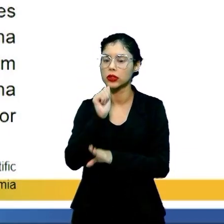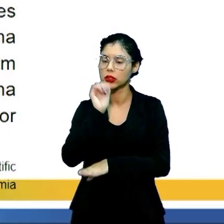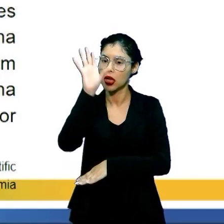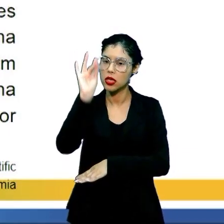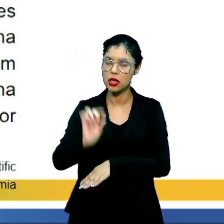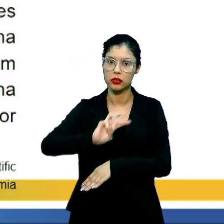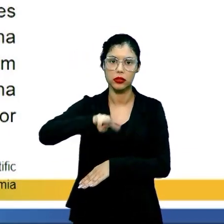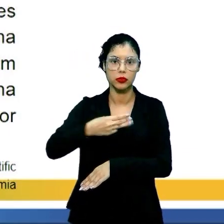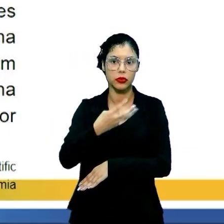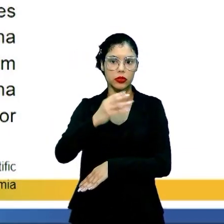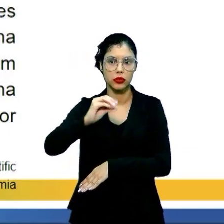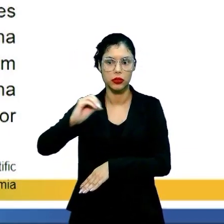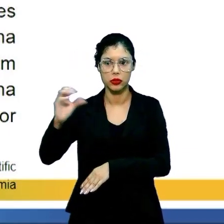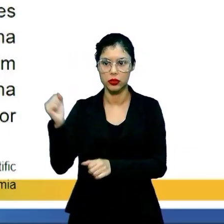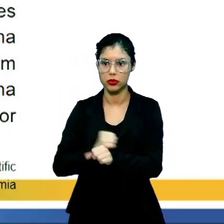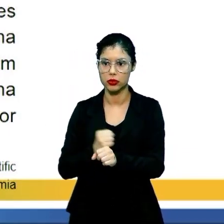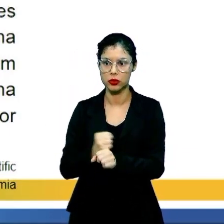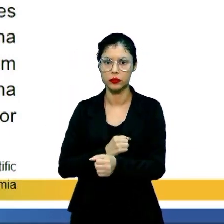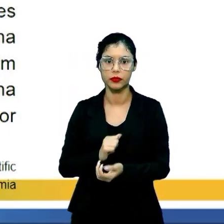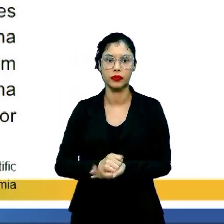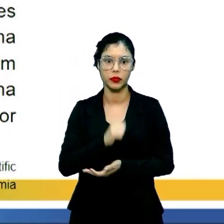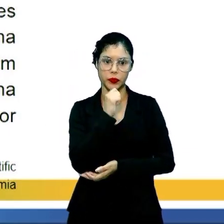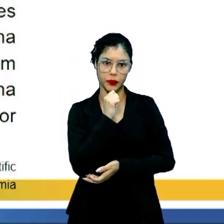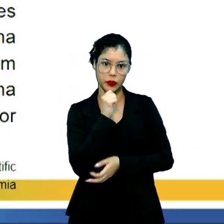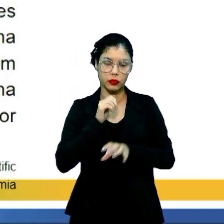cada 3.300 anos.